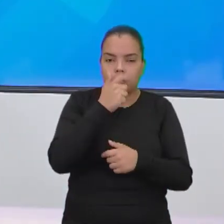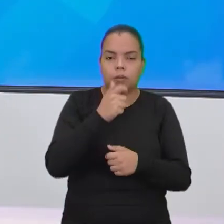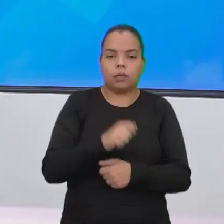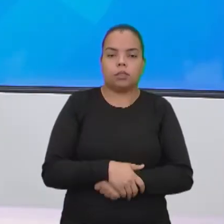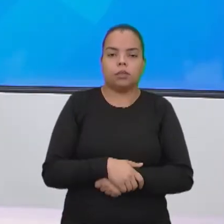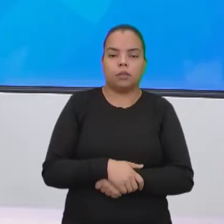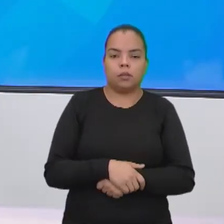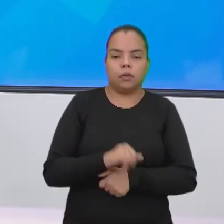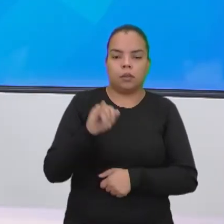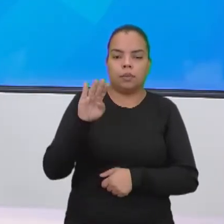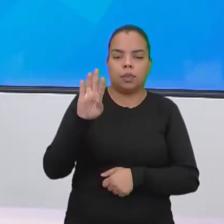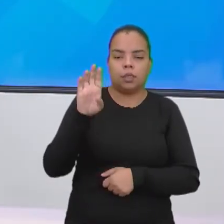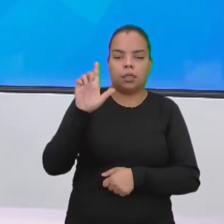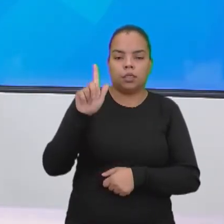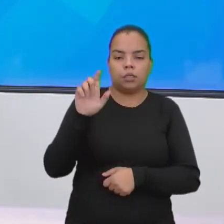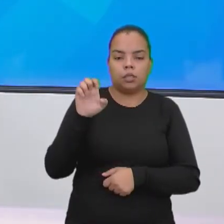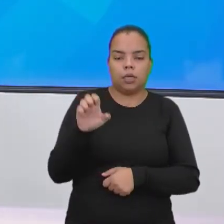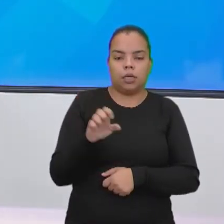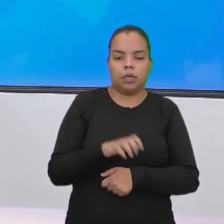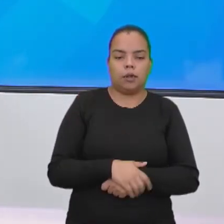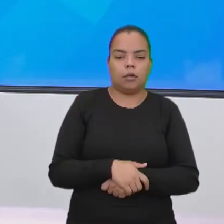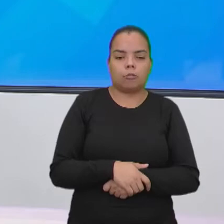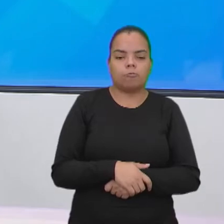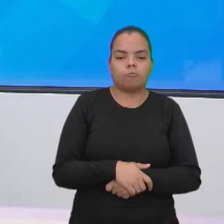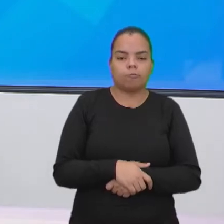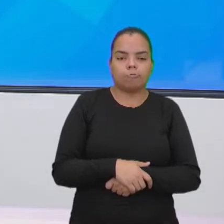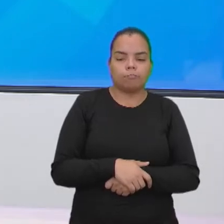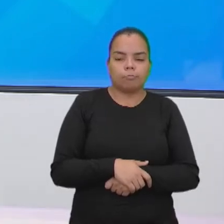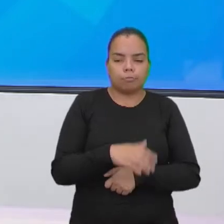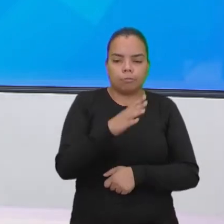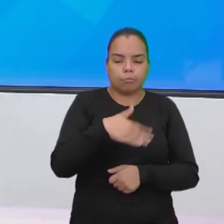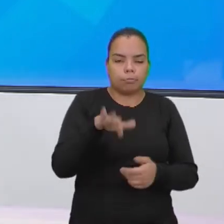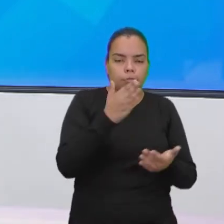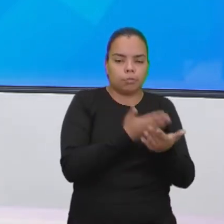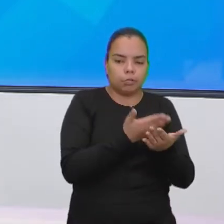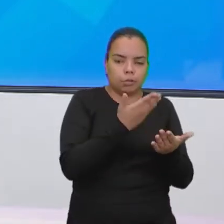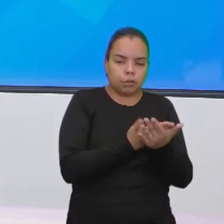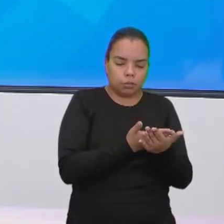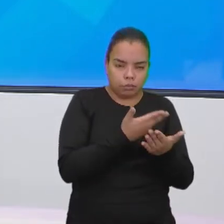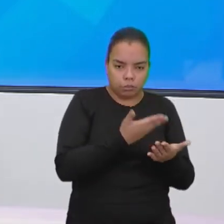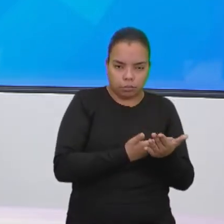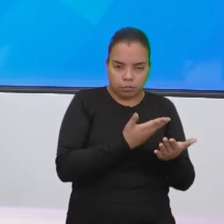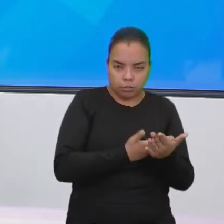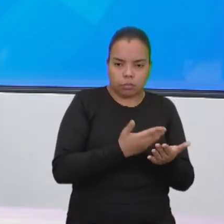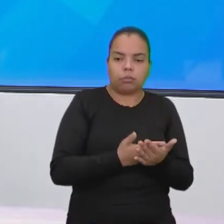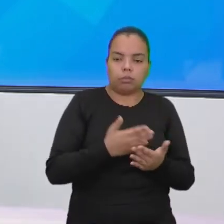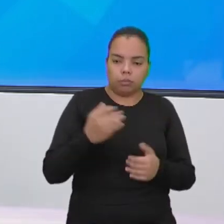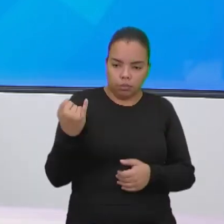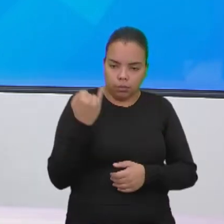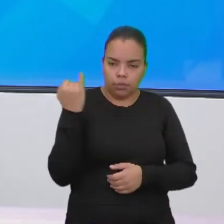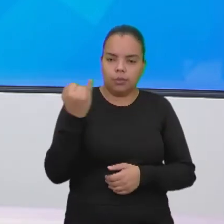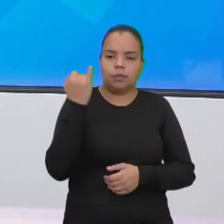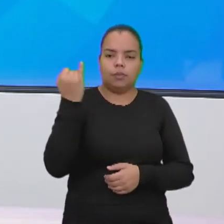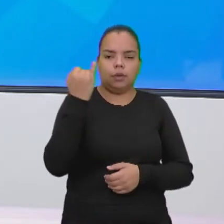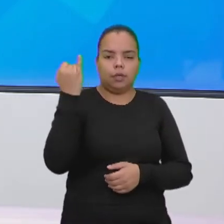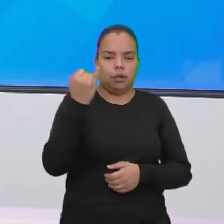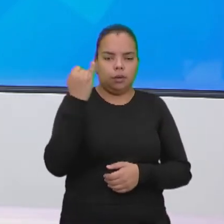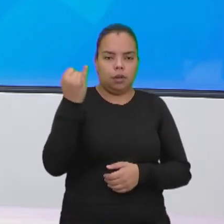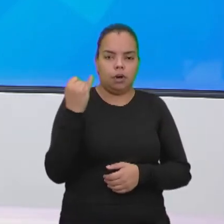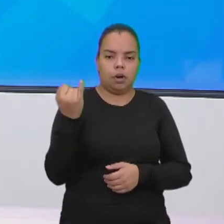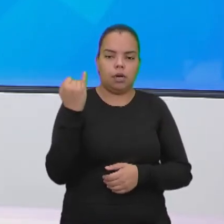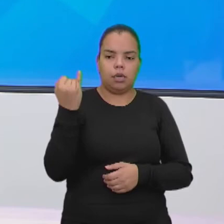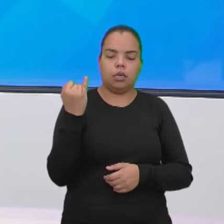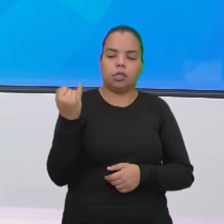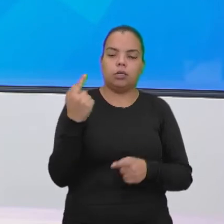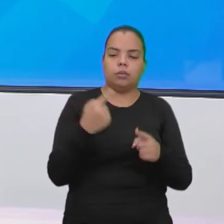aí como uma informação importante. Então, as creches, elas não são só importantes para a mulher adentrar ao mercado de